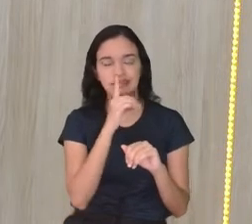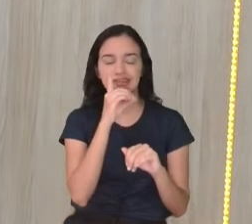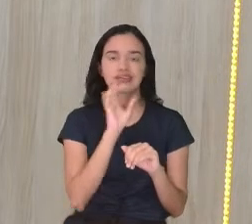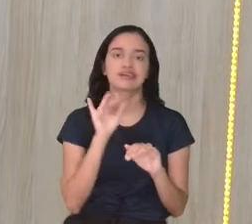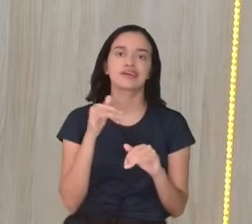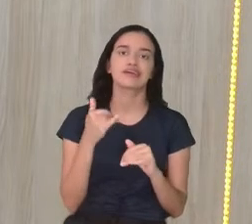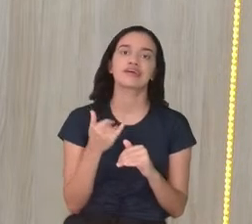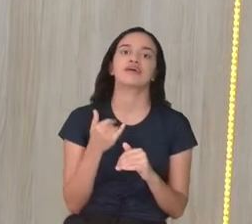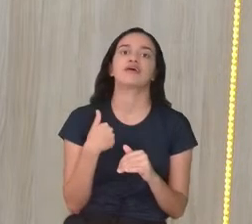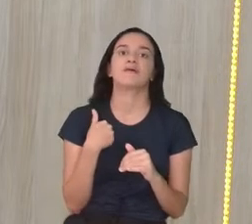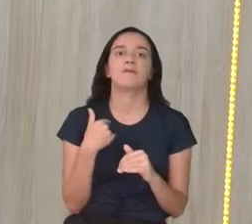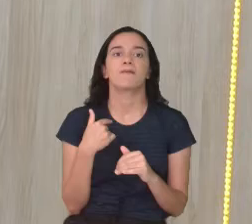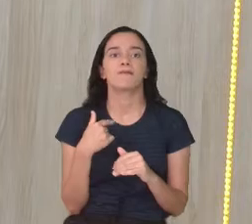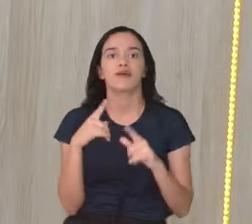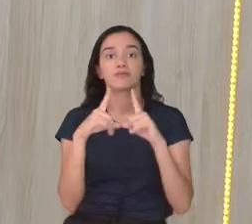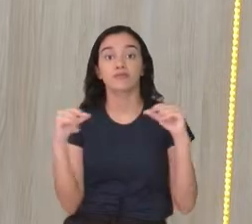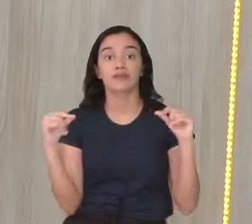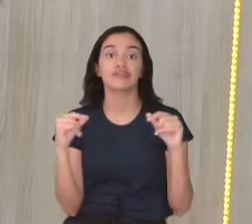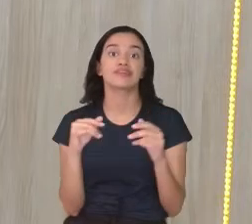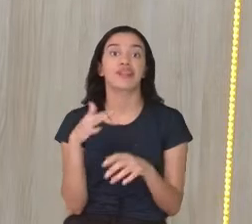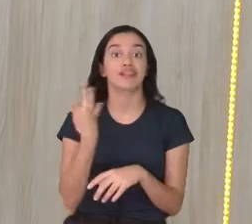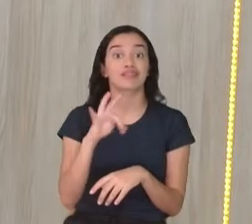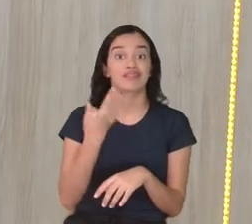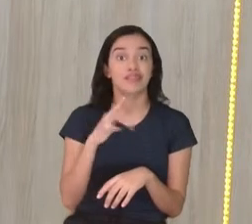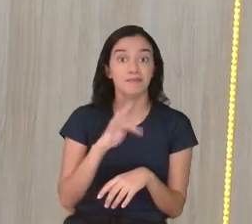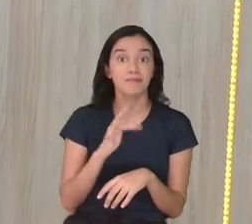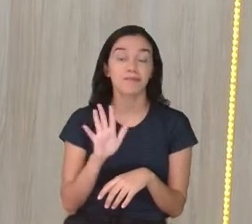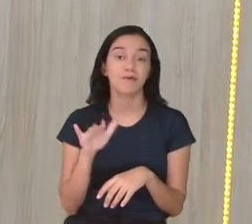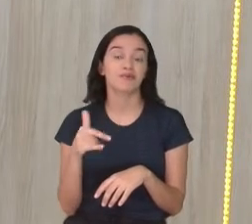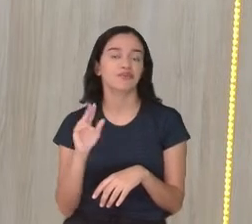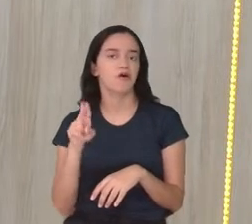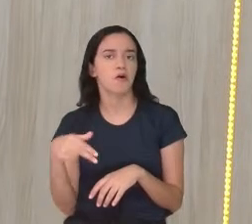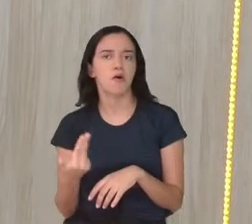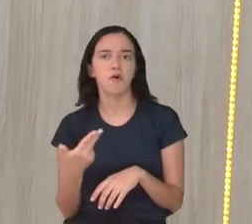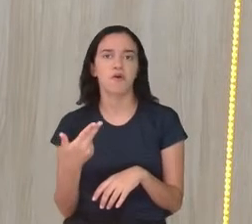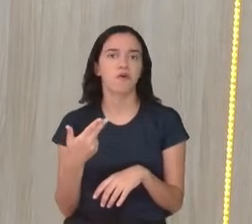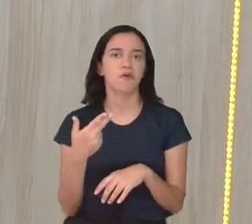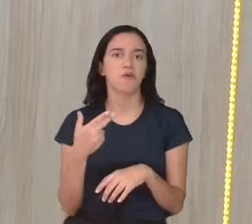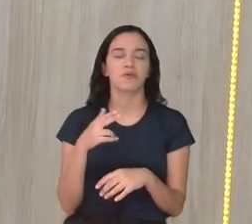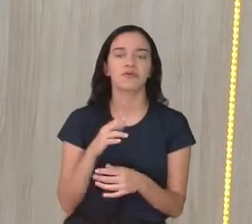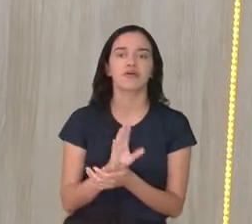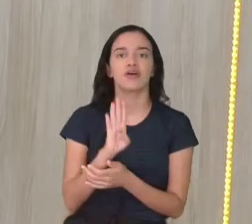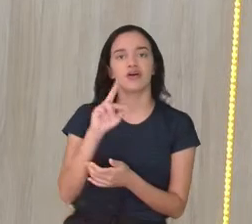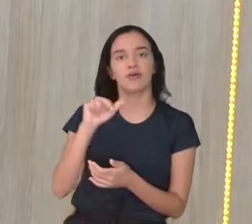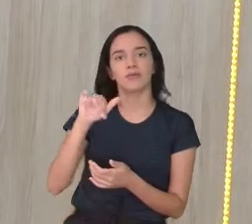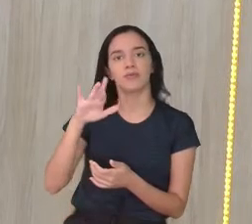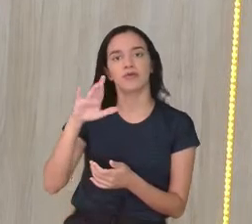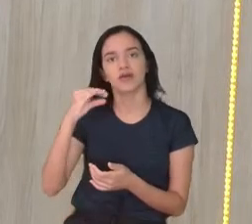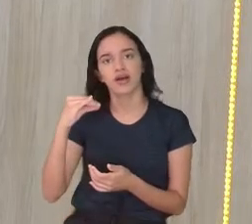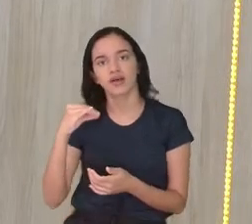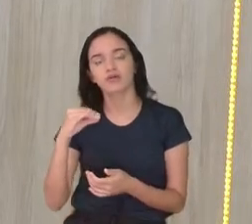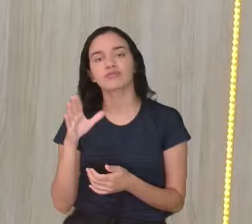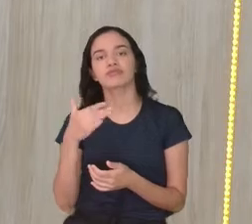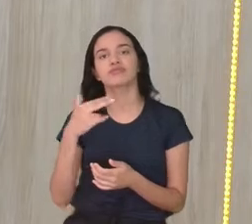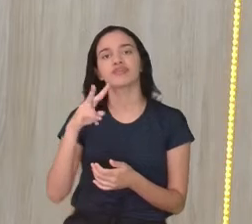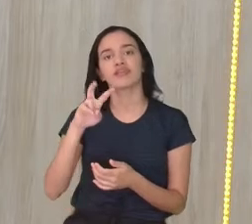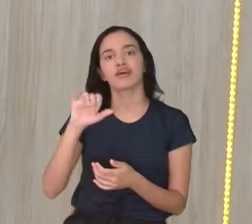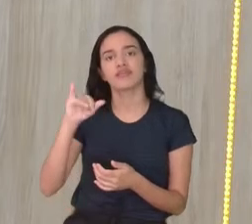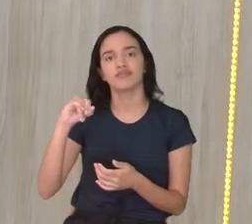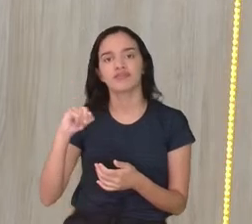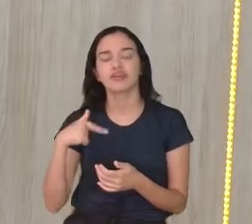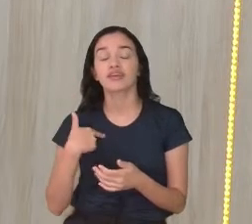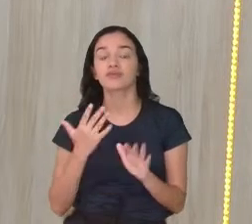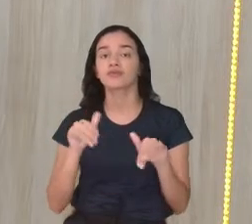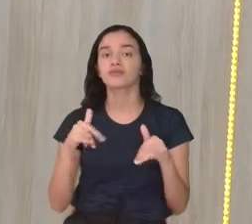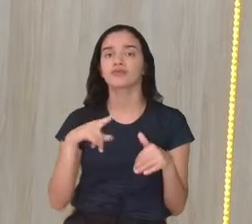teimosa, buraco da veia, tu vai lá, né, tomar aquele banhozinho de mar, pronto. Quando a gente tem essas